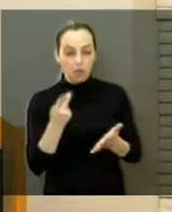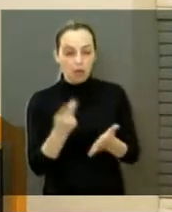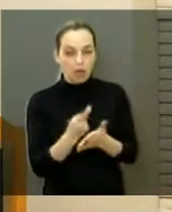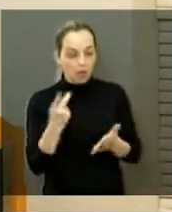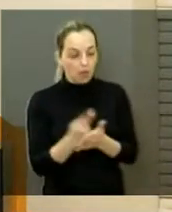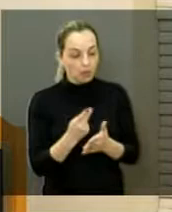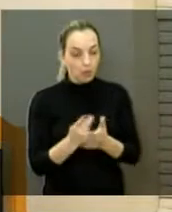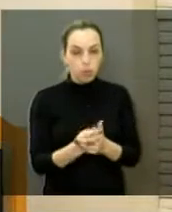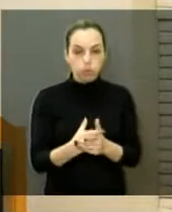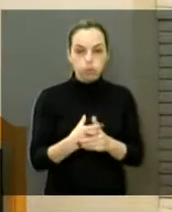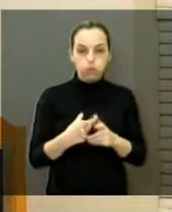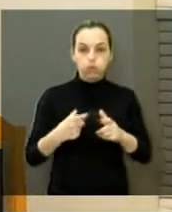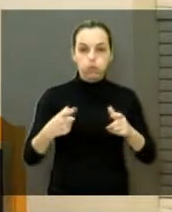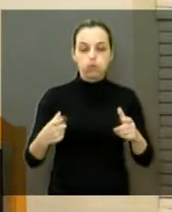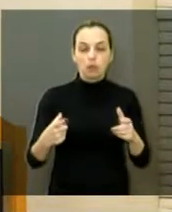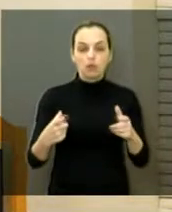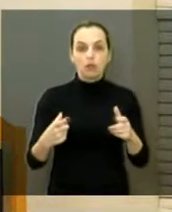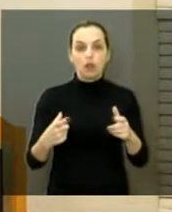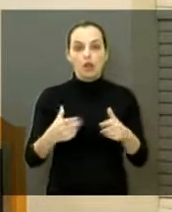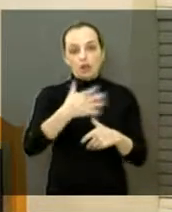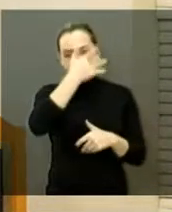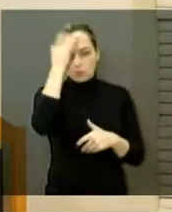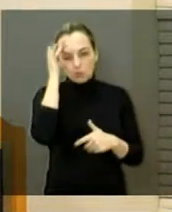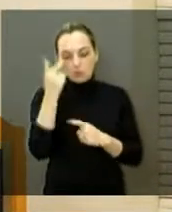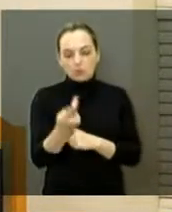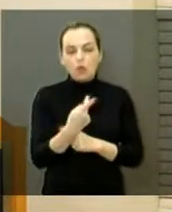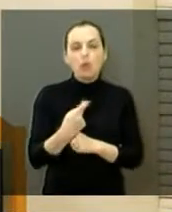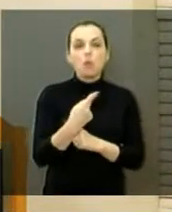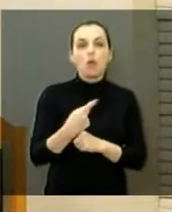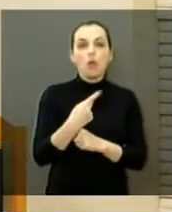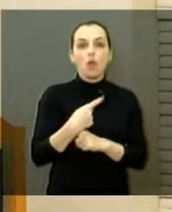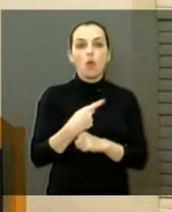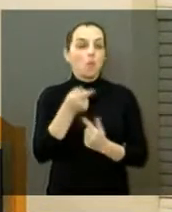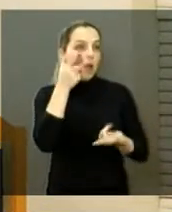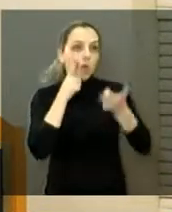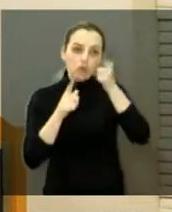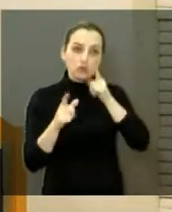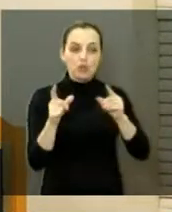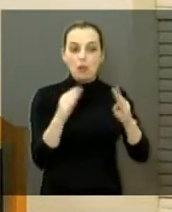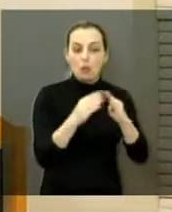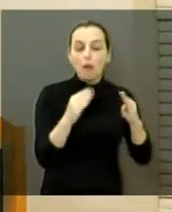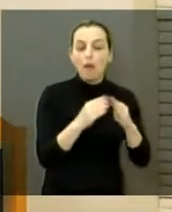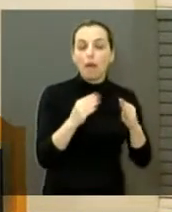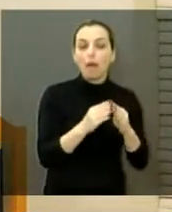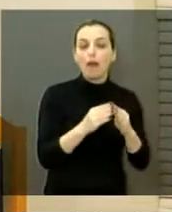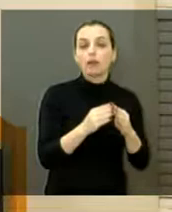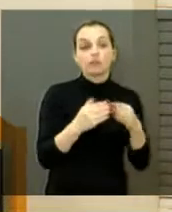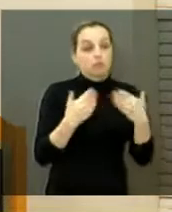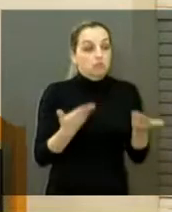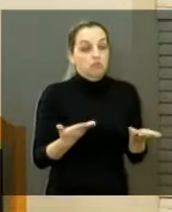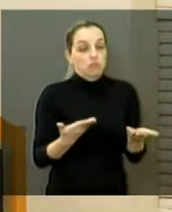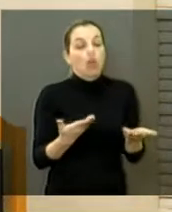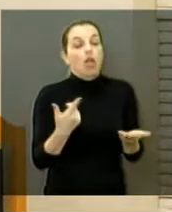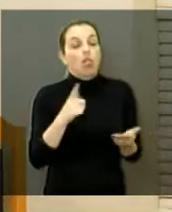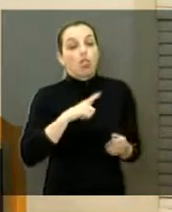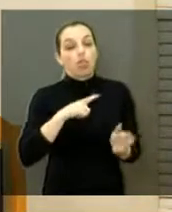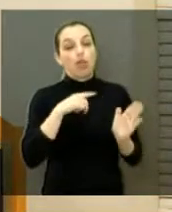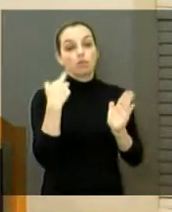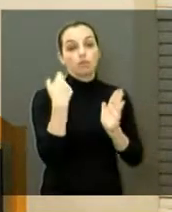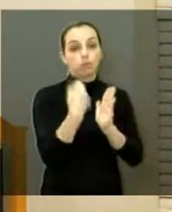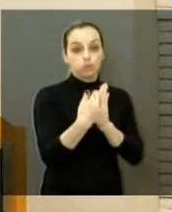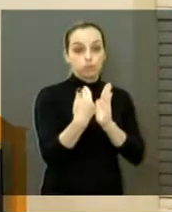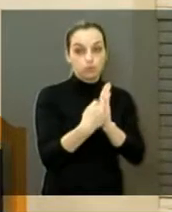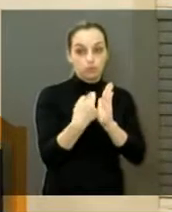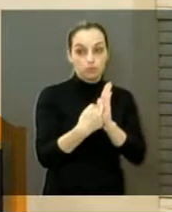sei, aí as pessoas ligam para a gente, vai sobrar uma casinha para mim? Não é assim desse jeito que vai sobrar uma casinha. Tem os critérios, tem pessoas nas